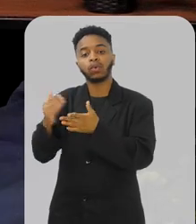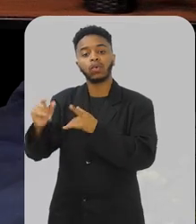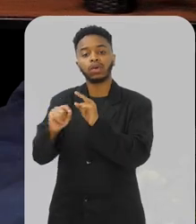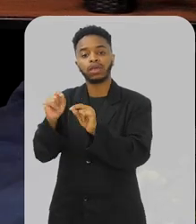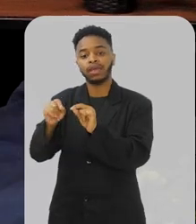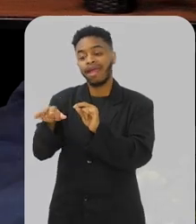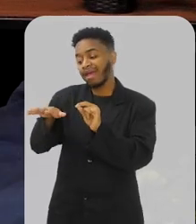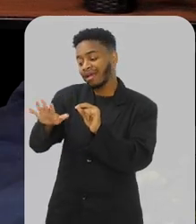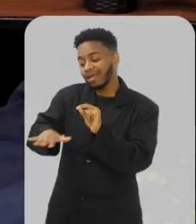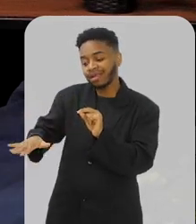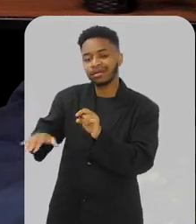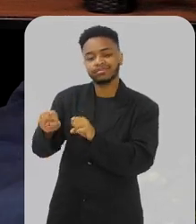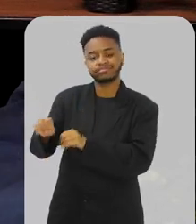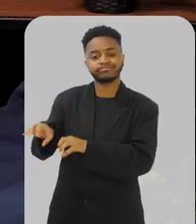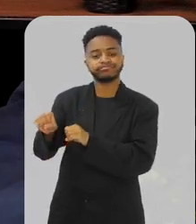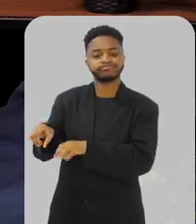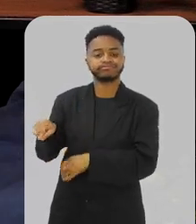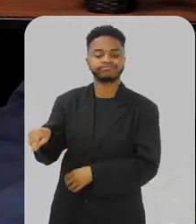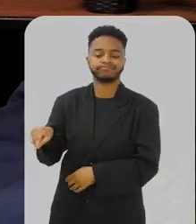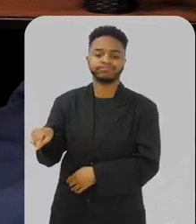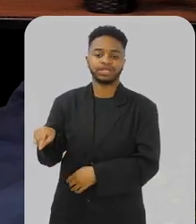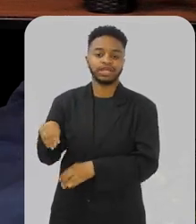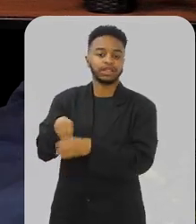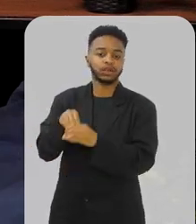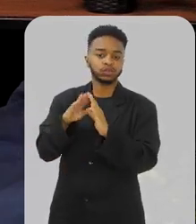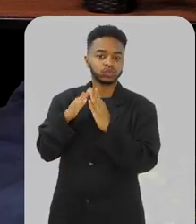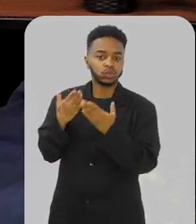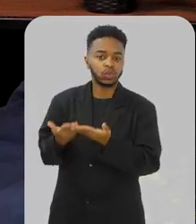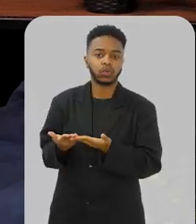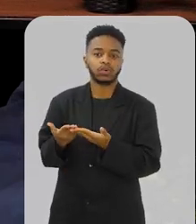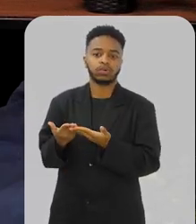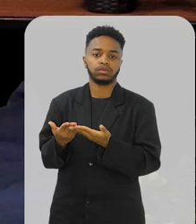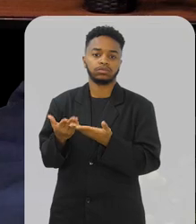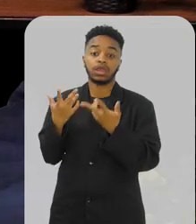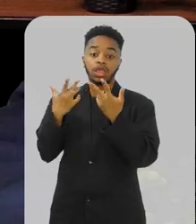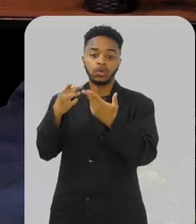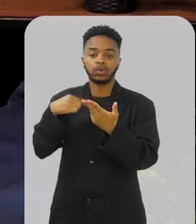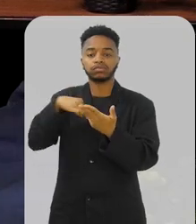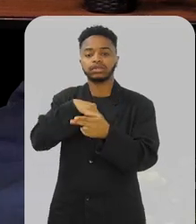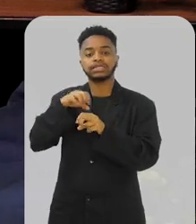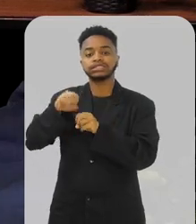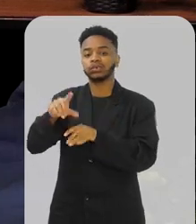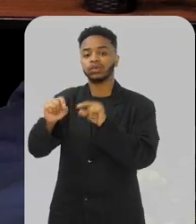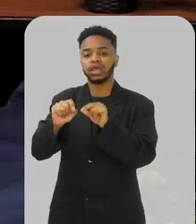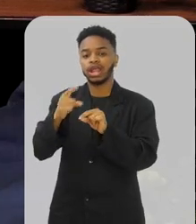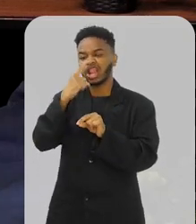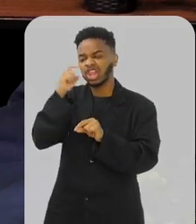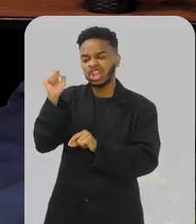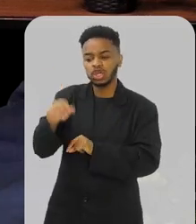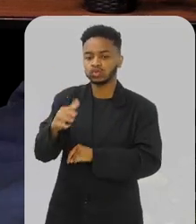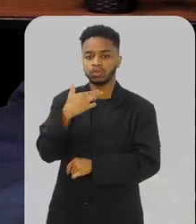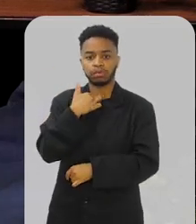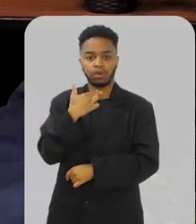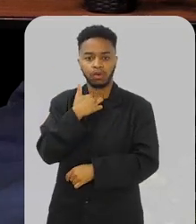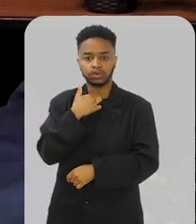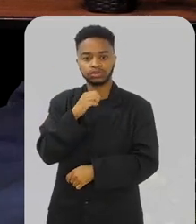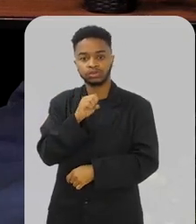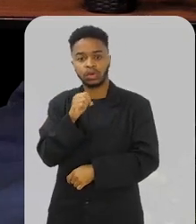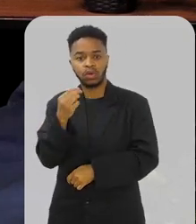onde? Nas crianças, na escola. Do mesmo jeito que a gente ensina, não jogue lixo no